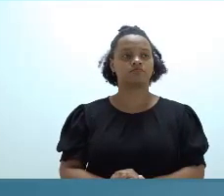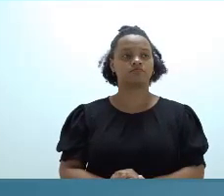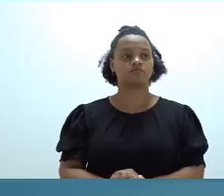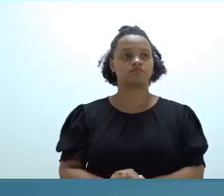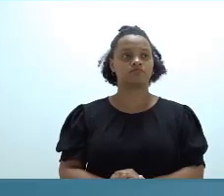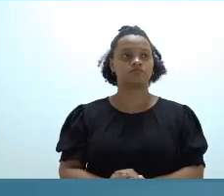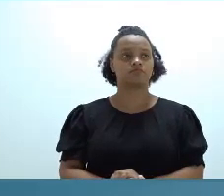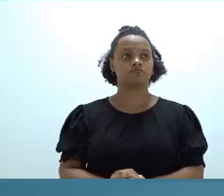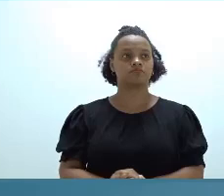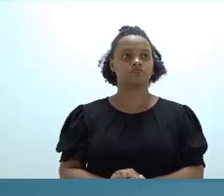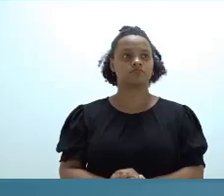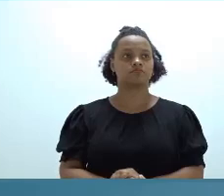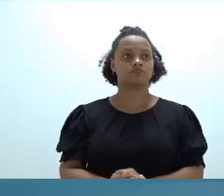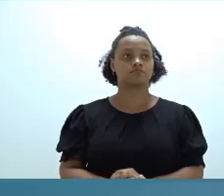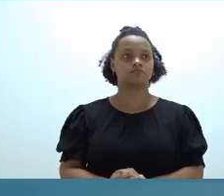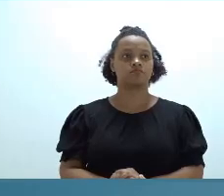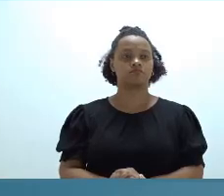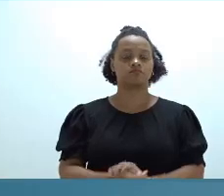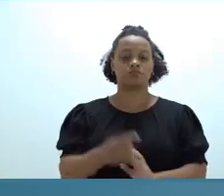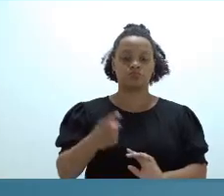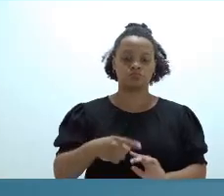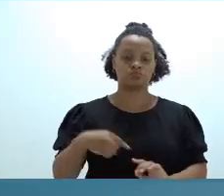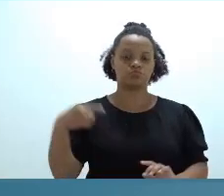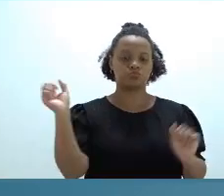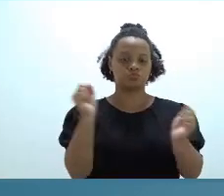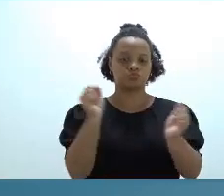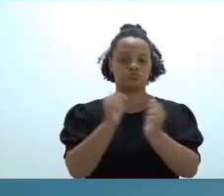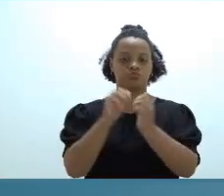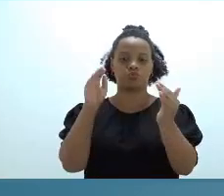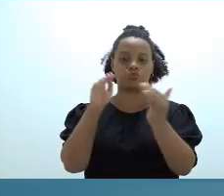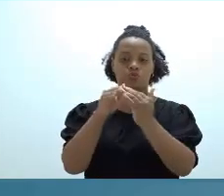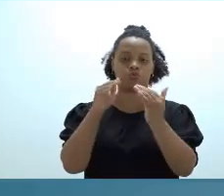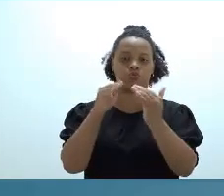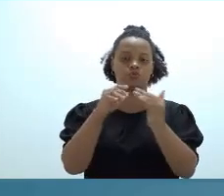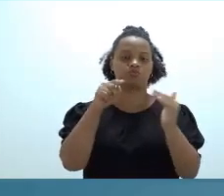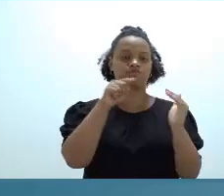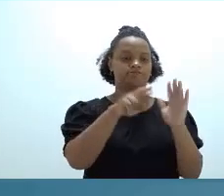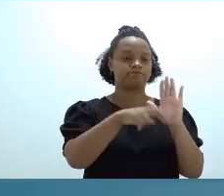votos da eminente relatora.